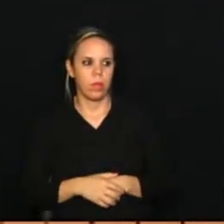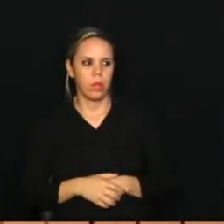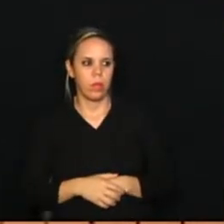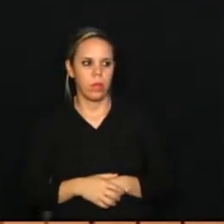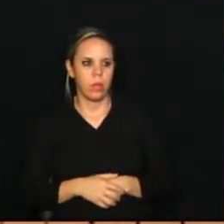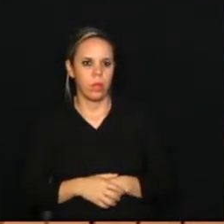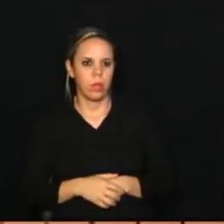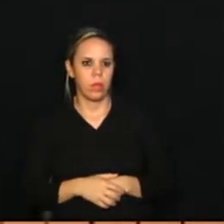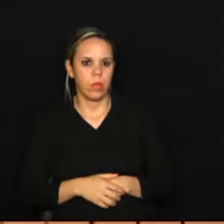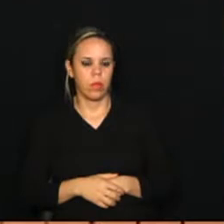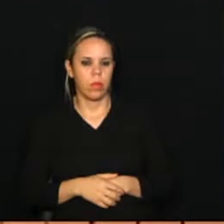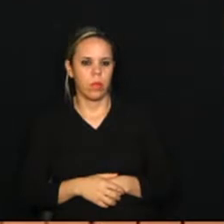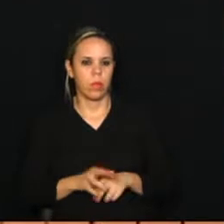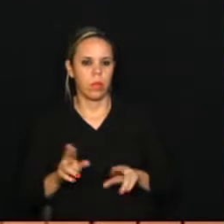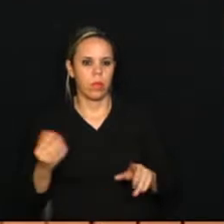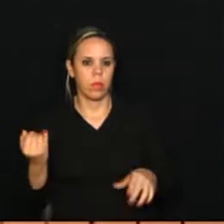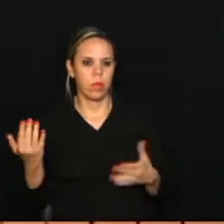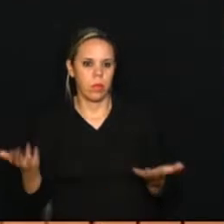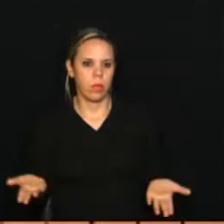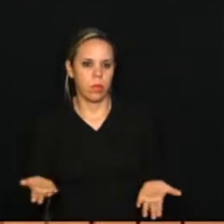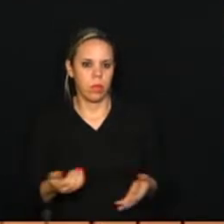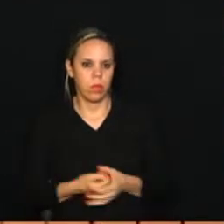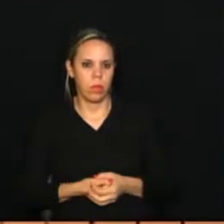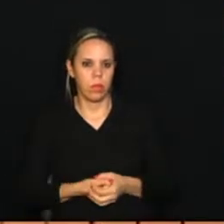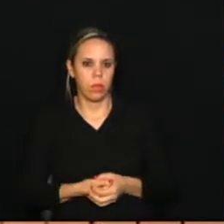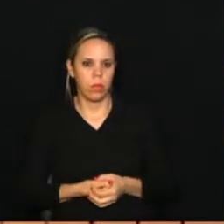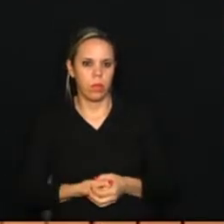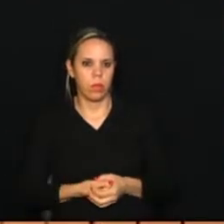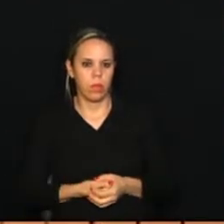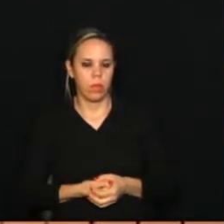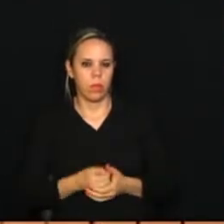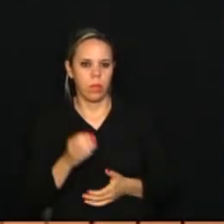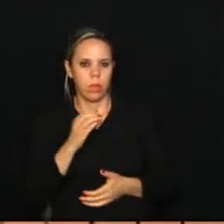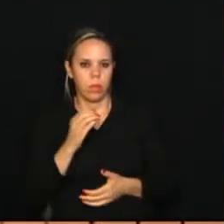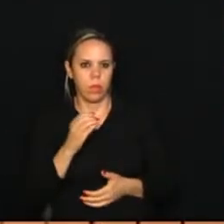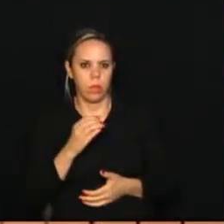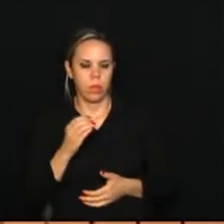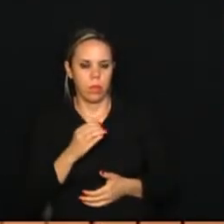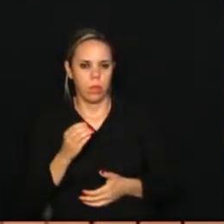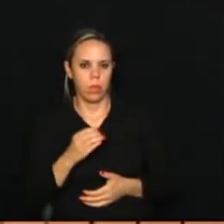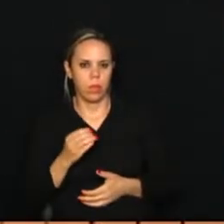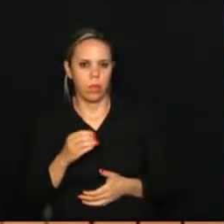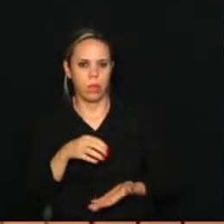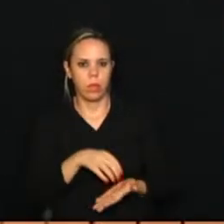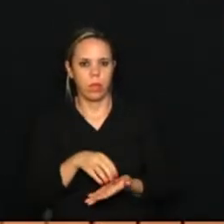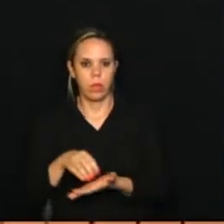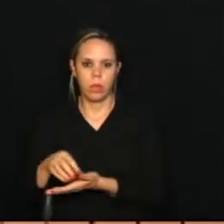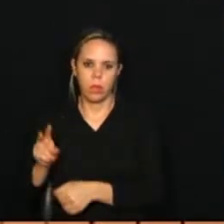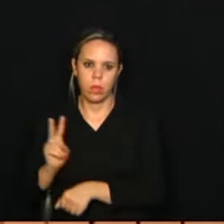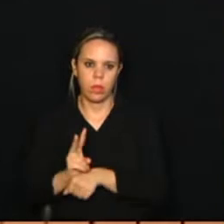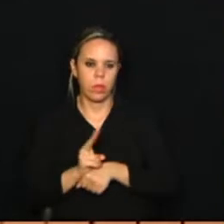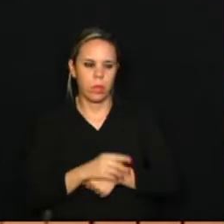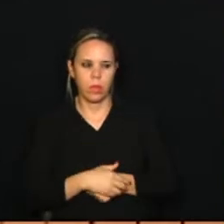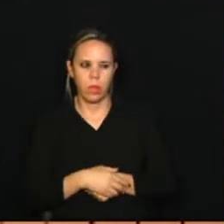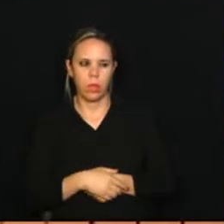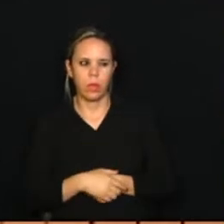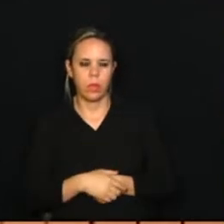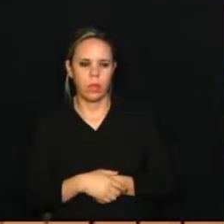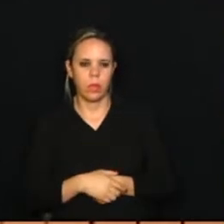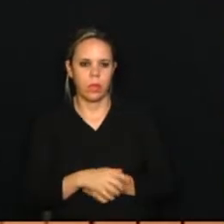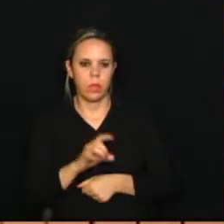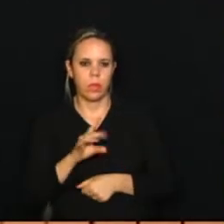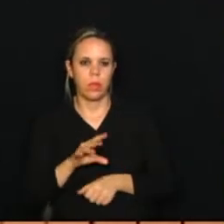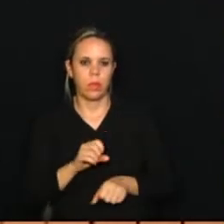de extrema necessidade e urgência na rede de proteção não só